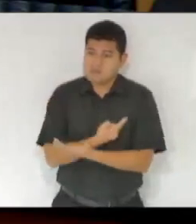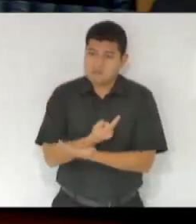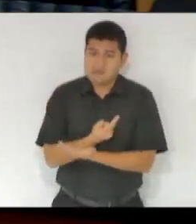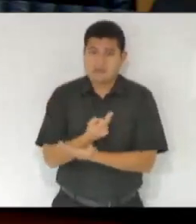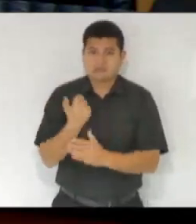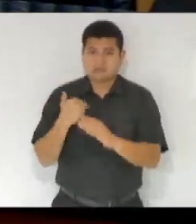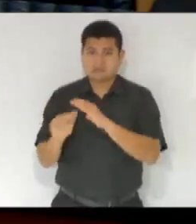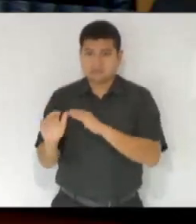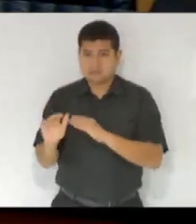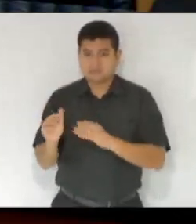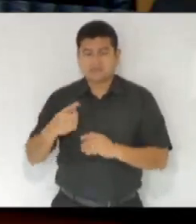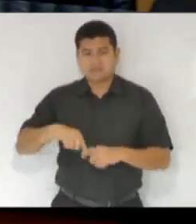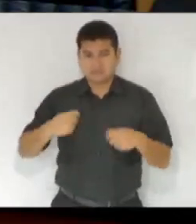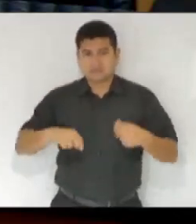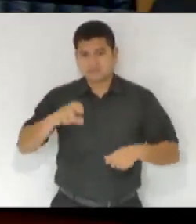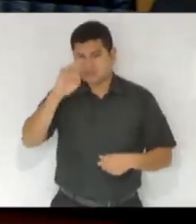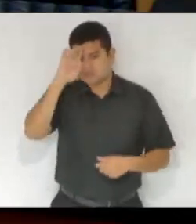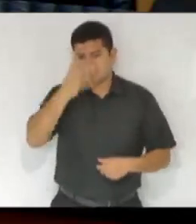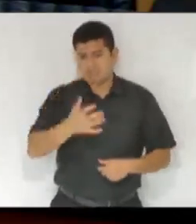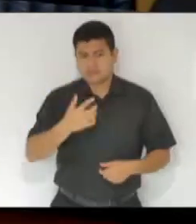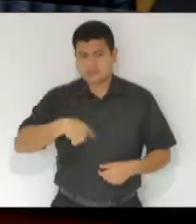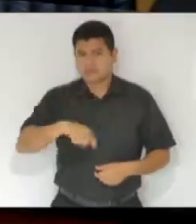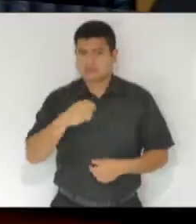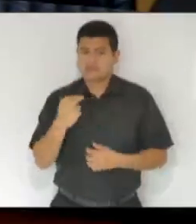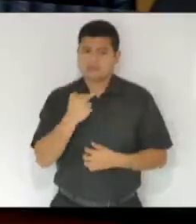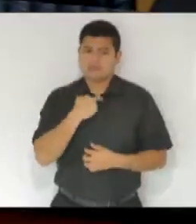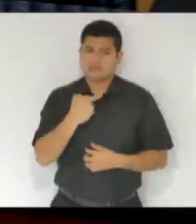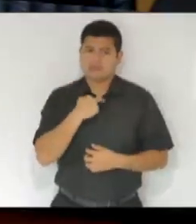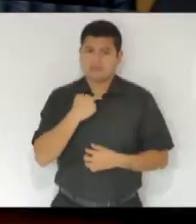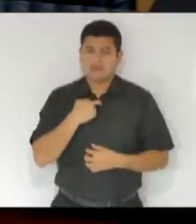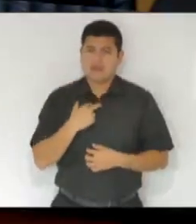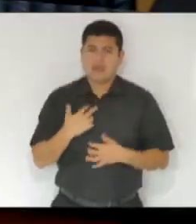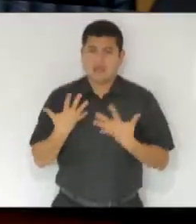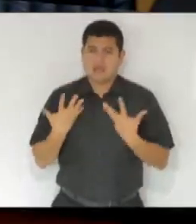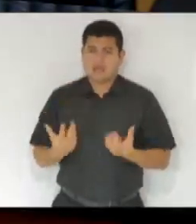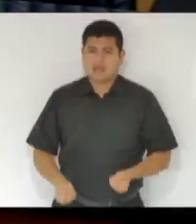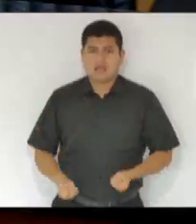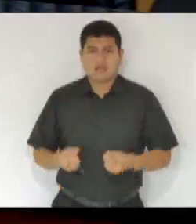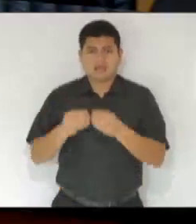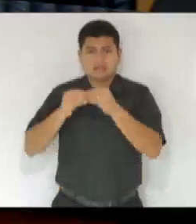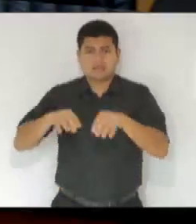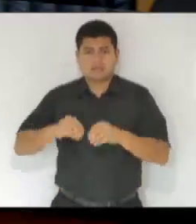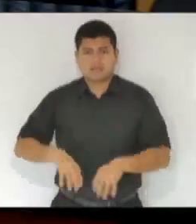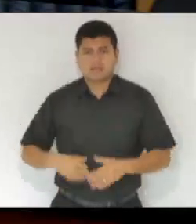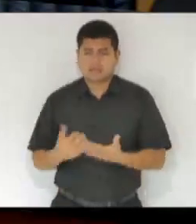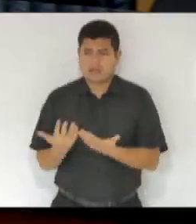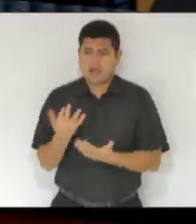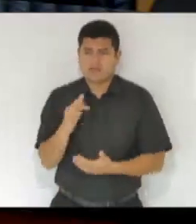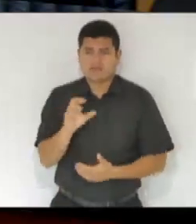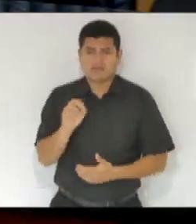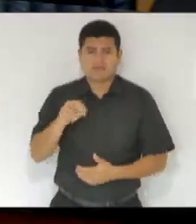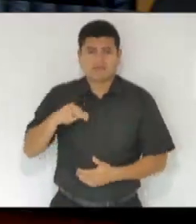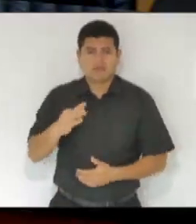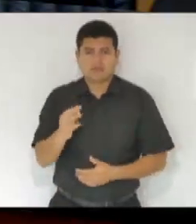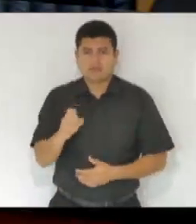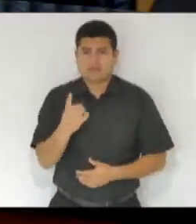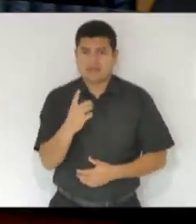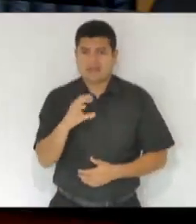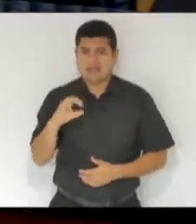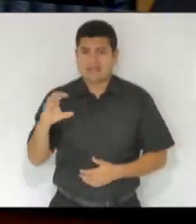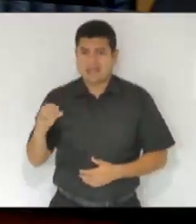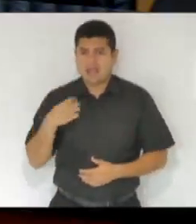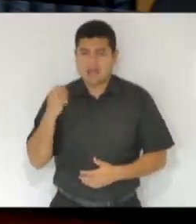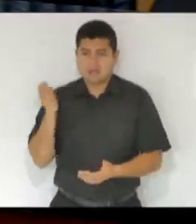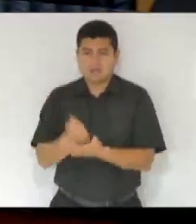resolver, nós temos que resolver, mas a gente não pode absorver esse prejuízo, a fonte sem não vai conseguir pagar essa conta, não tem